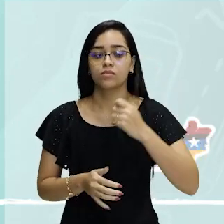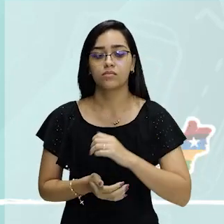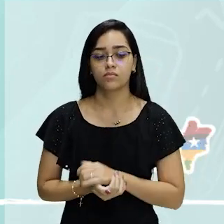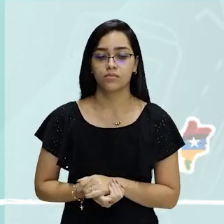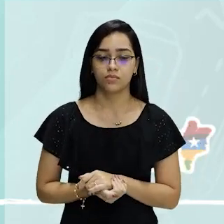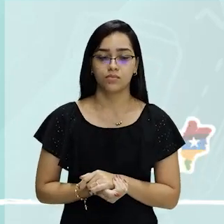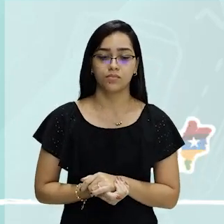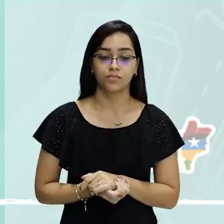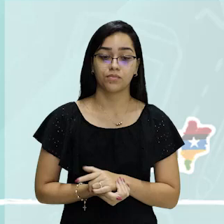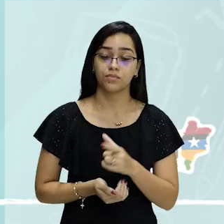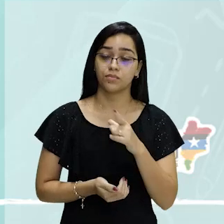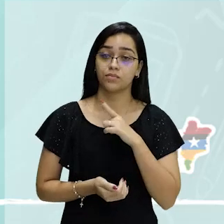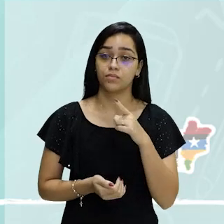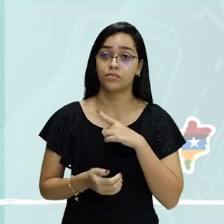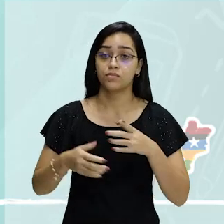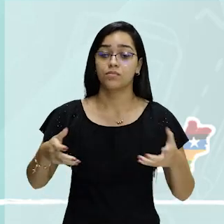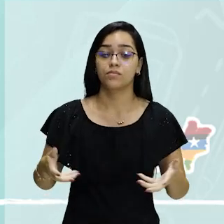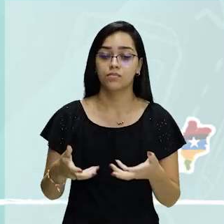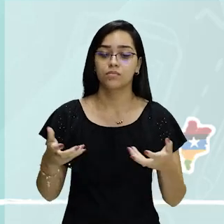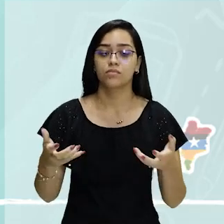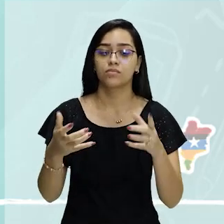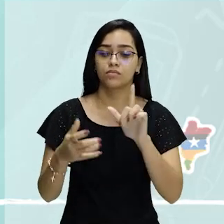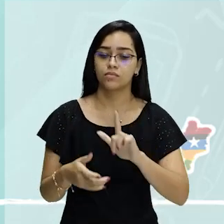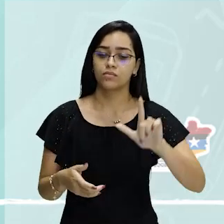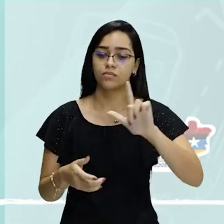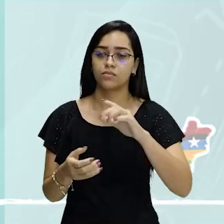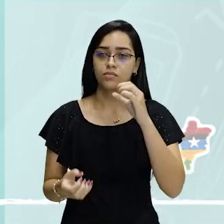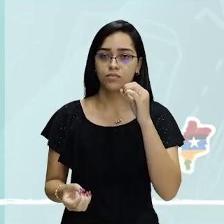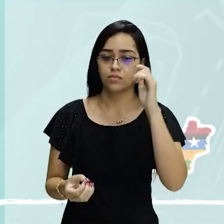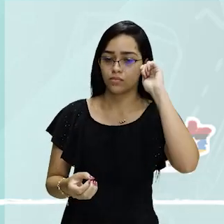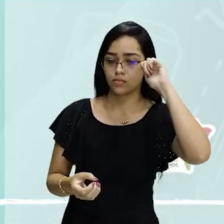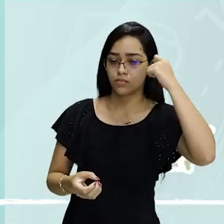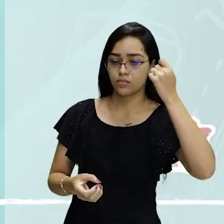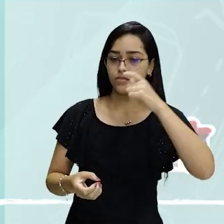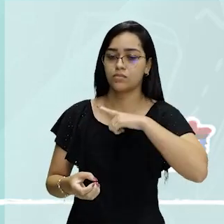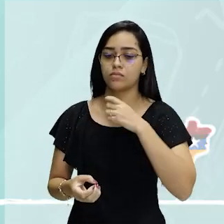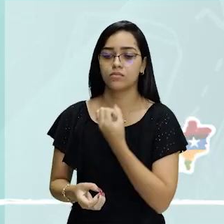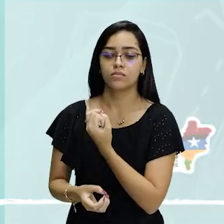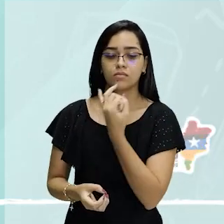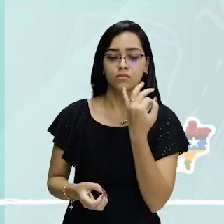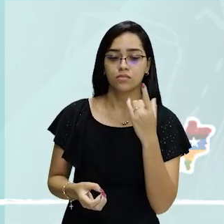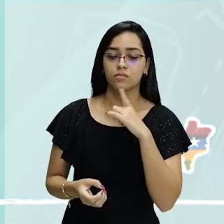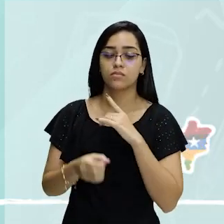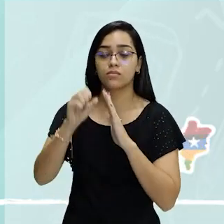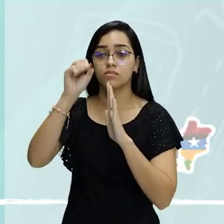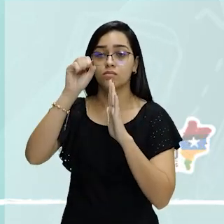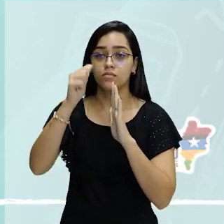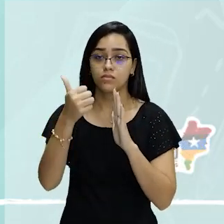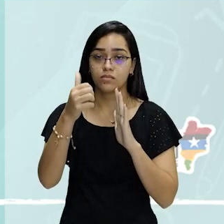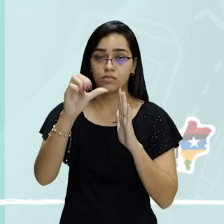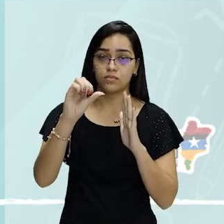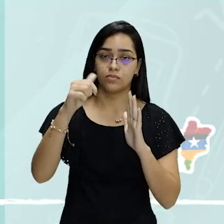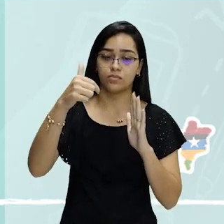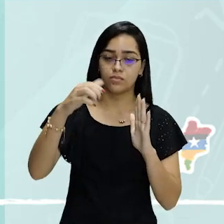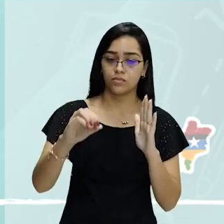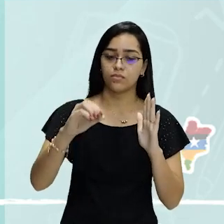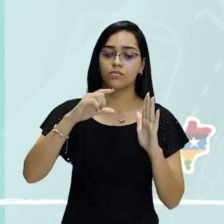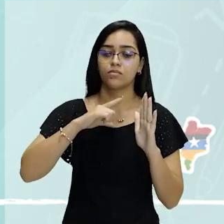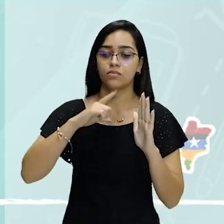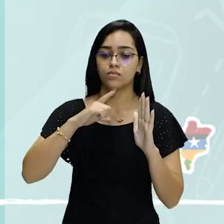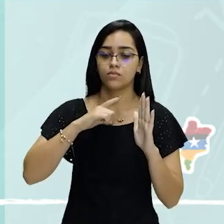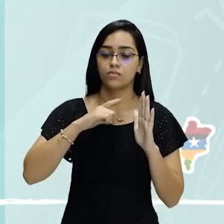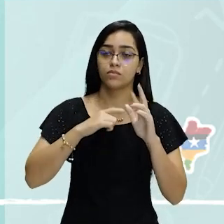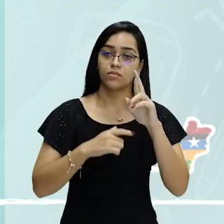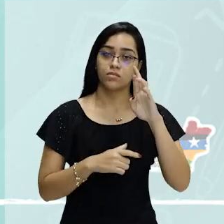movimentos negros. A gênese, quer dizer, o início das manifestações literárias negras em quantidade, deu-se na década